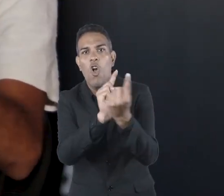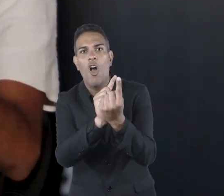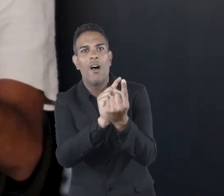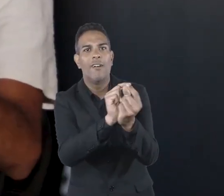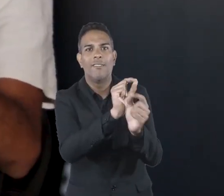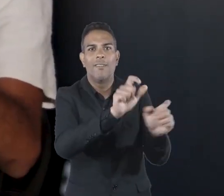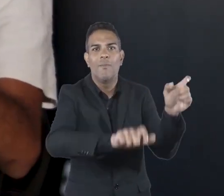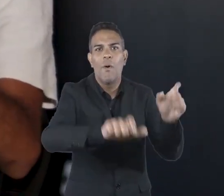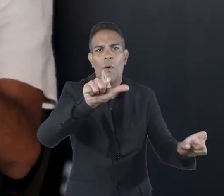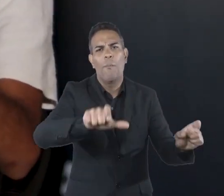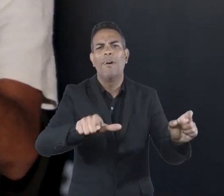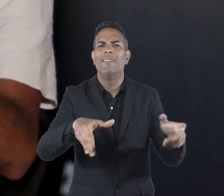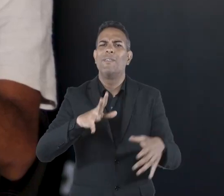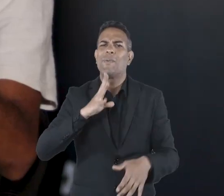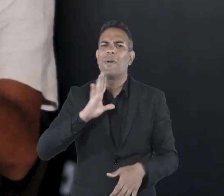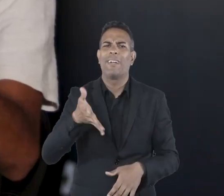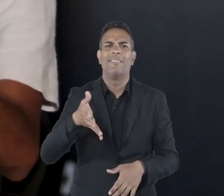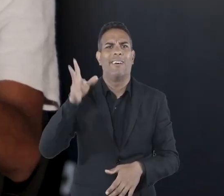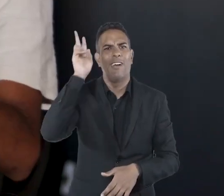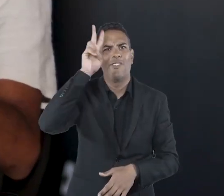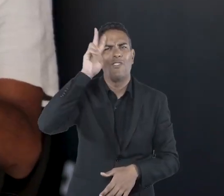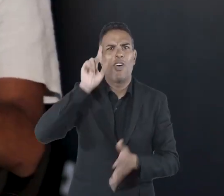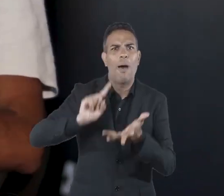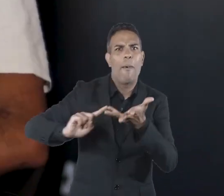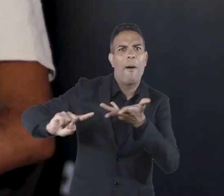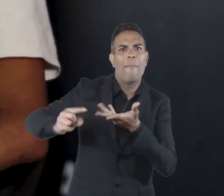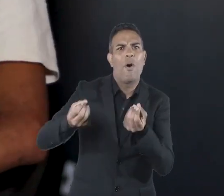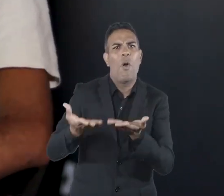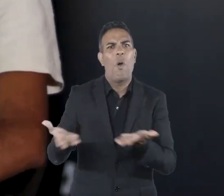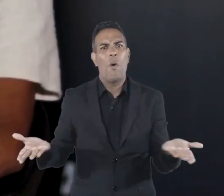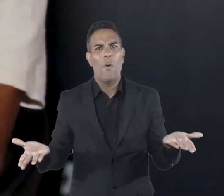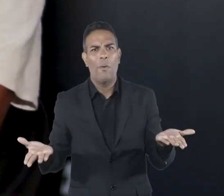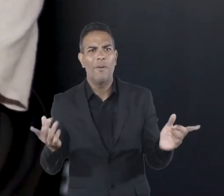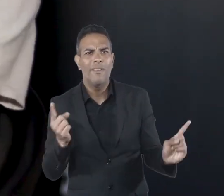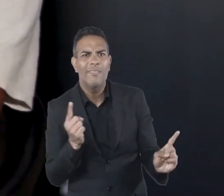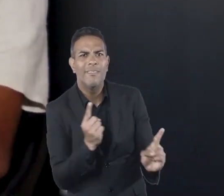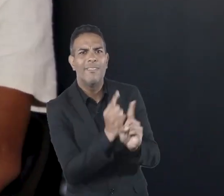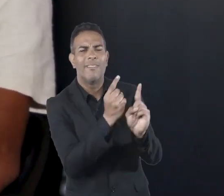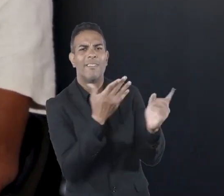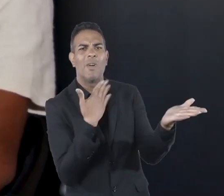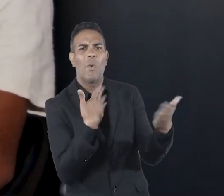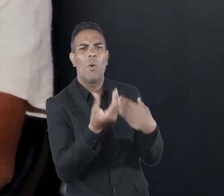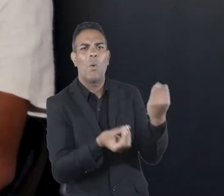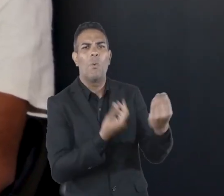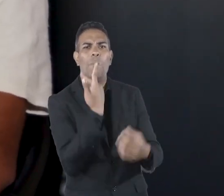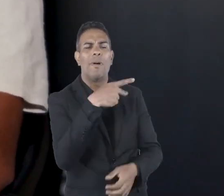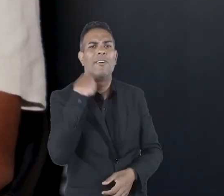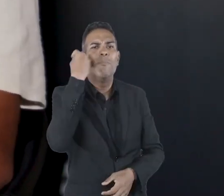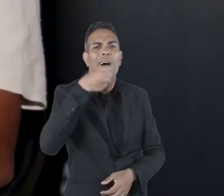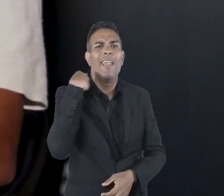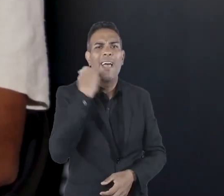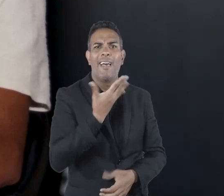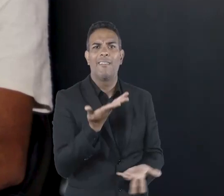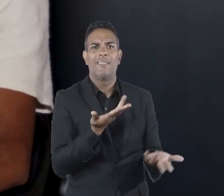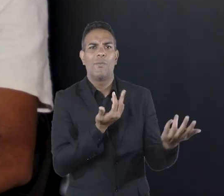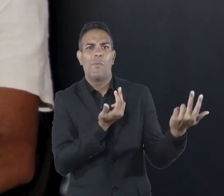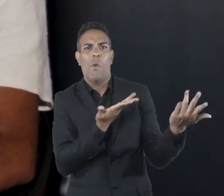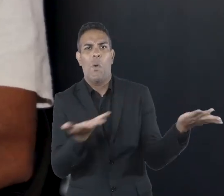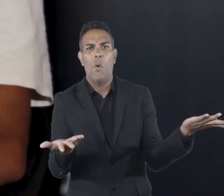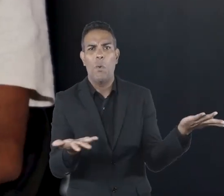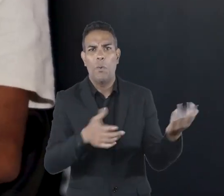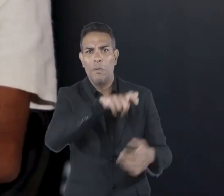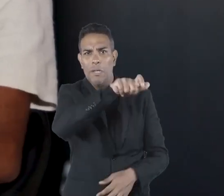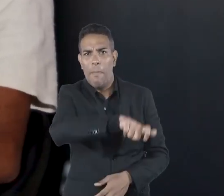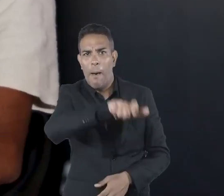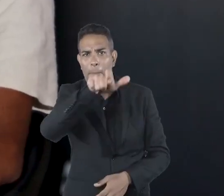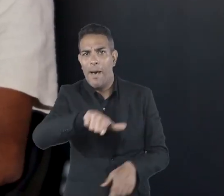gente esbarra na rua. Eu já ouvi várias pessoas, assim, falando, só esbarrou comigo, conversou, falando, nossa, uma